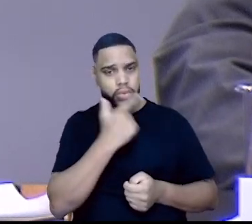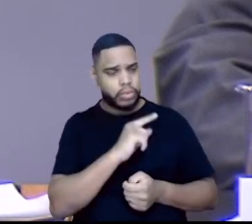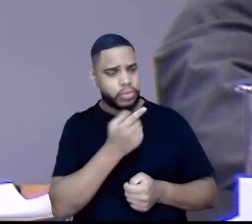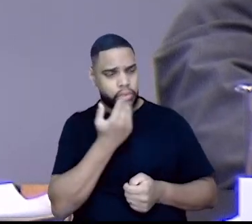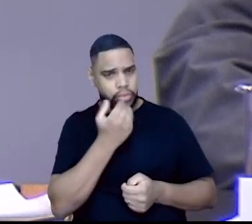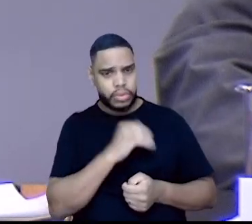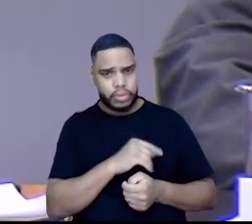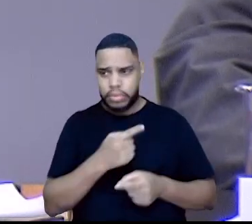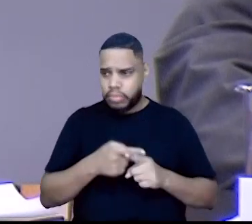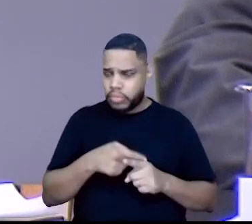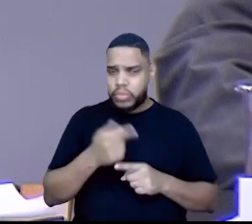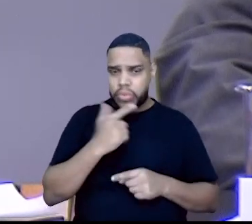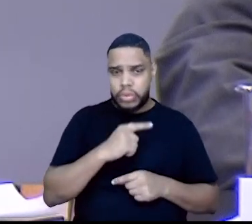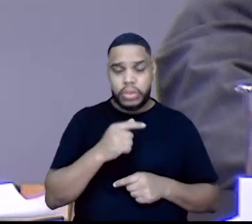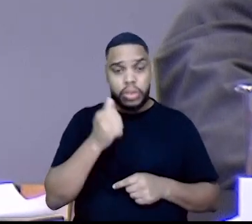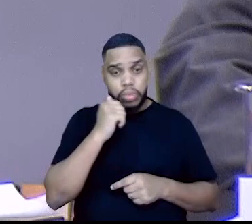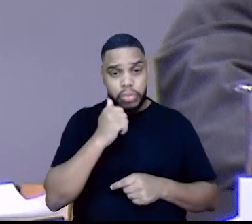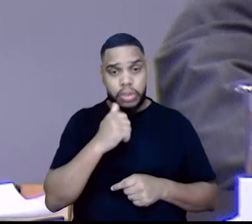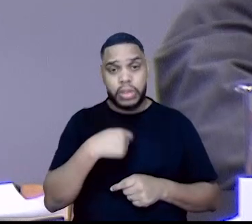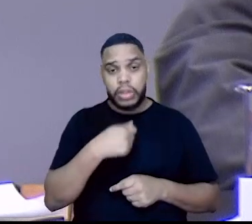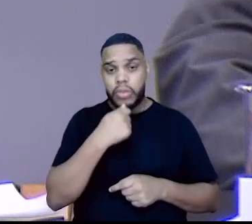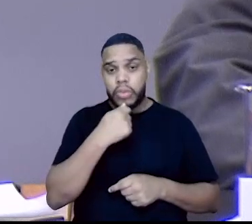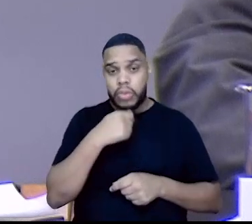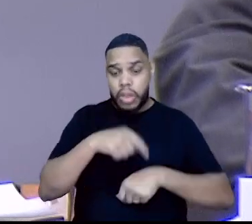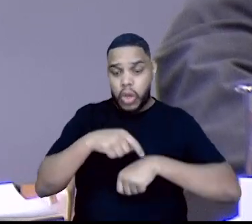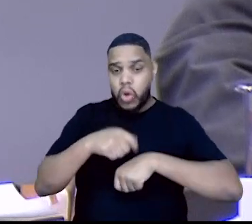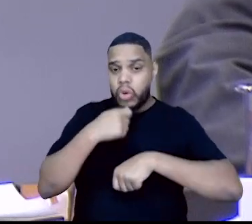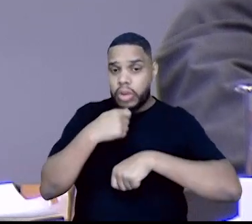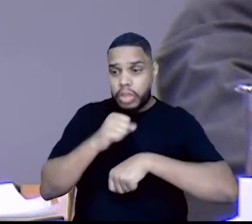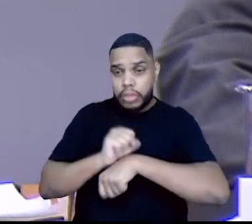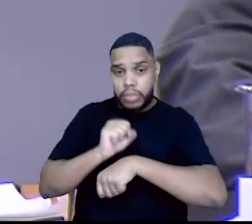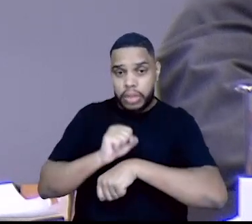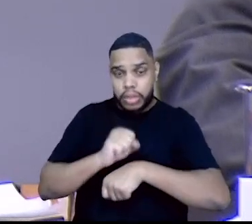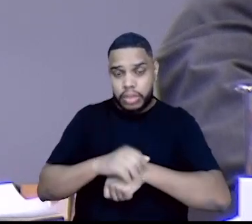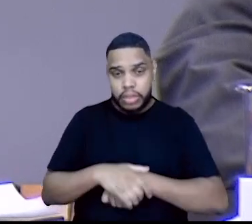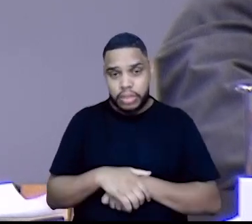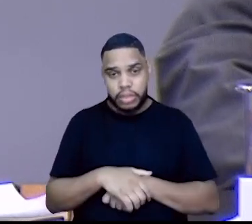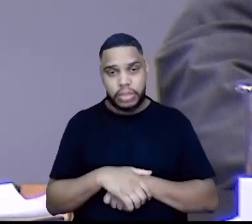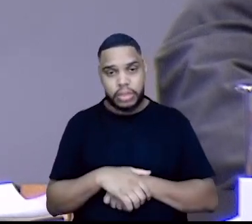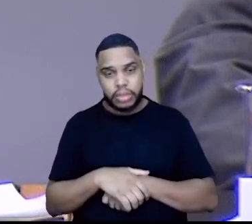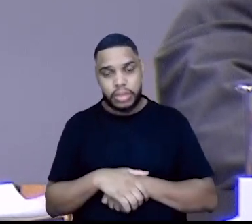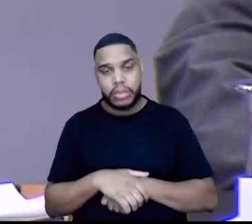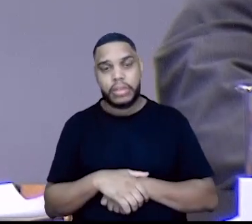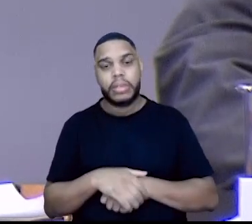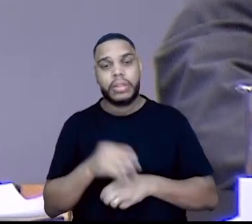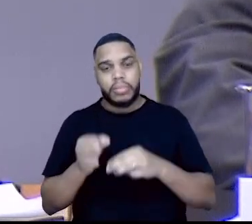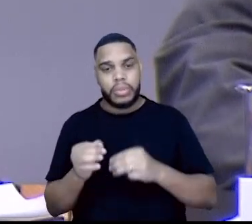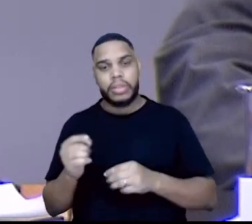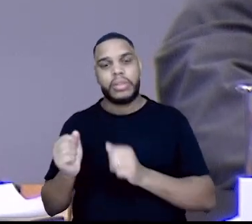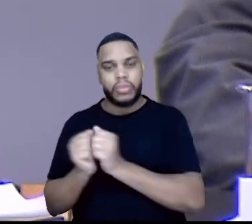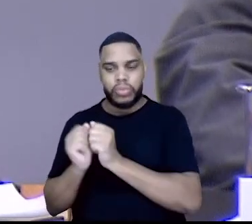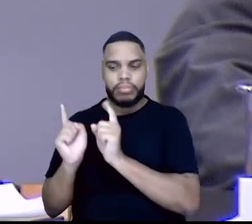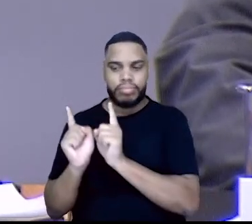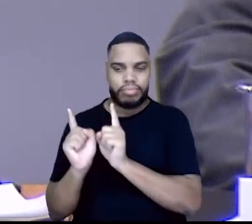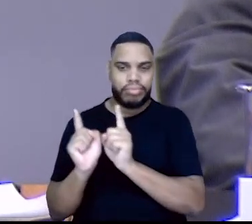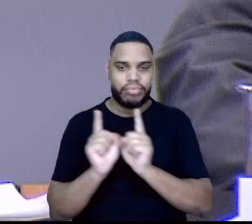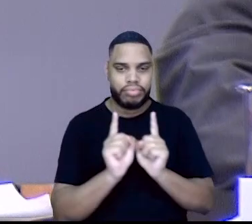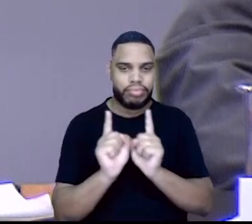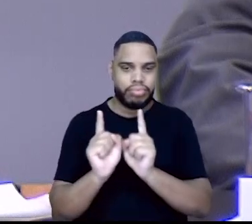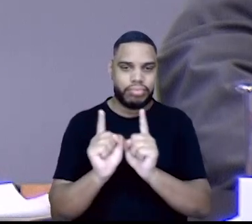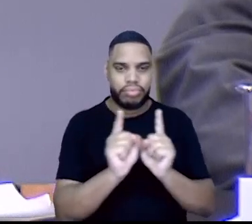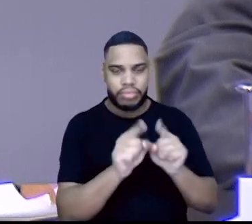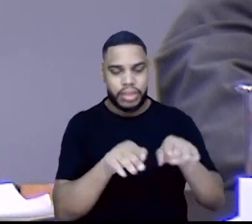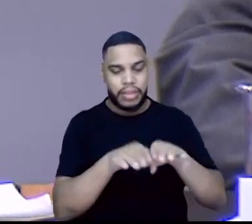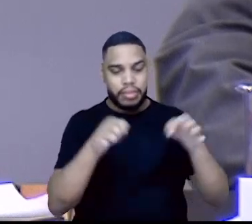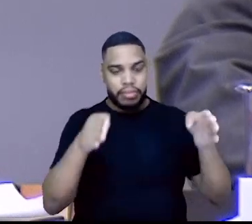quê? A atendente disse que ainda não estava na hora. Eu disse: não, espera aí. Peguei a ministra Rosa pelo braço, levei até a mesa dos doces,